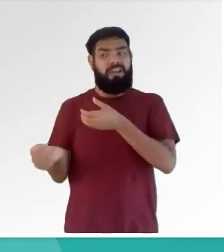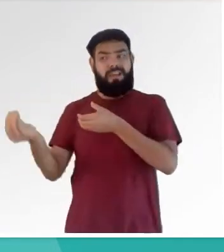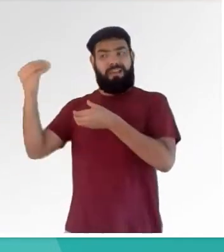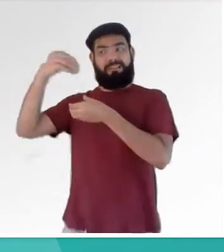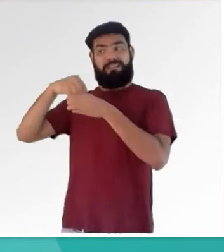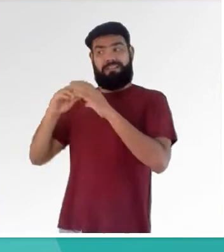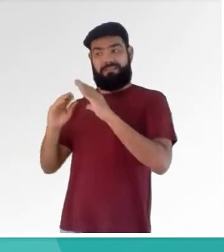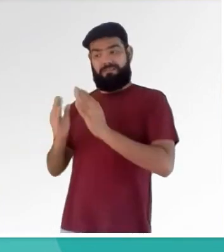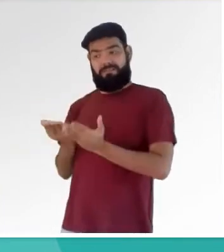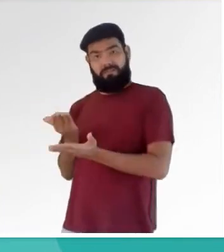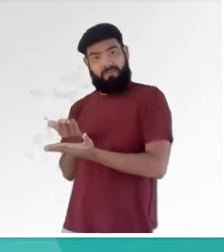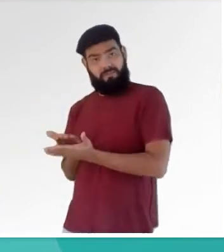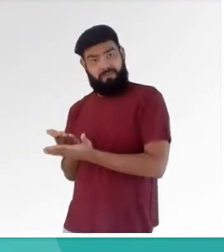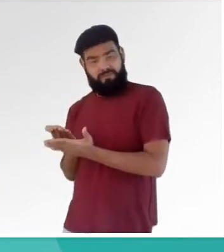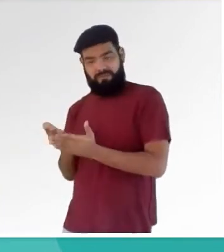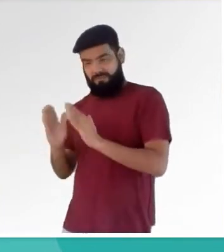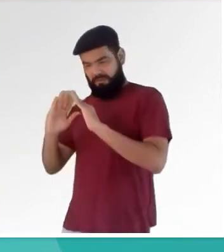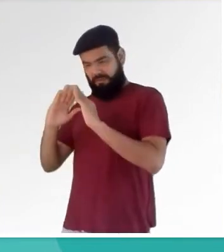é o culto, então?